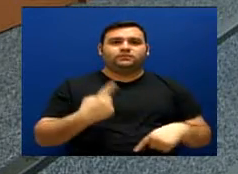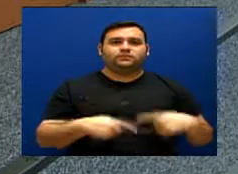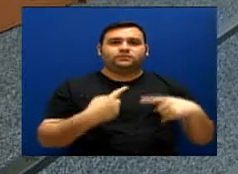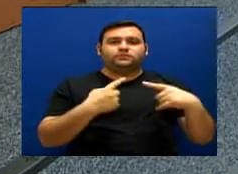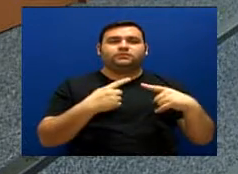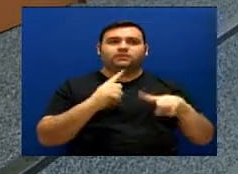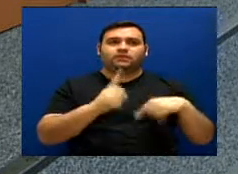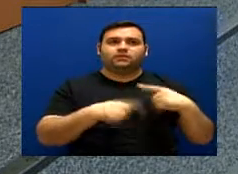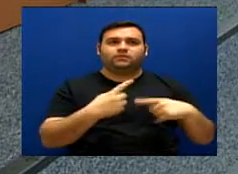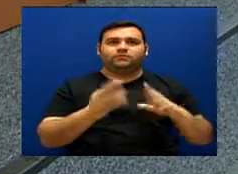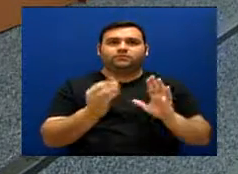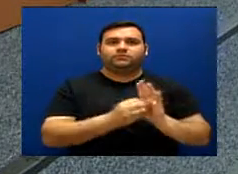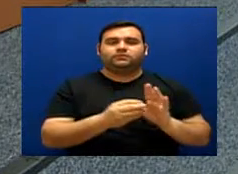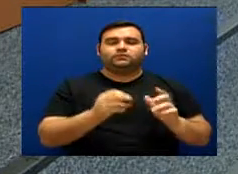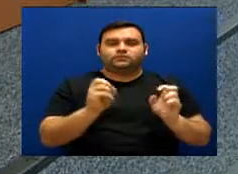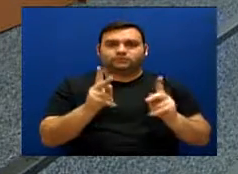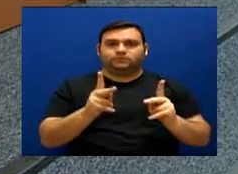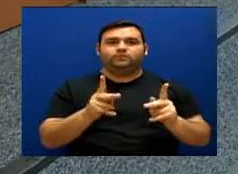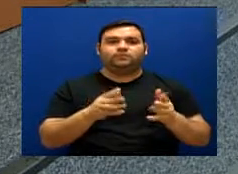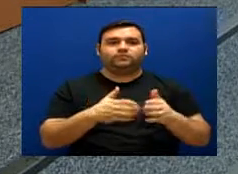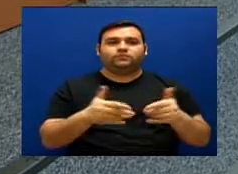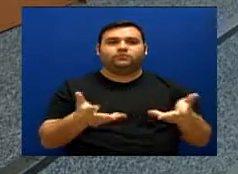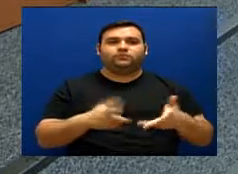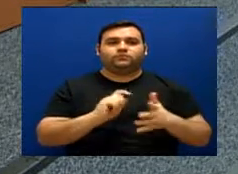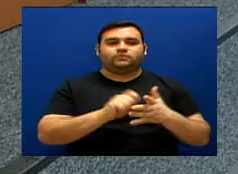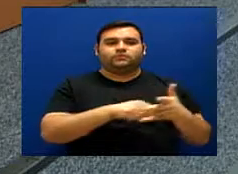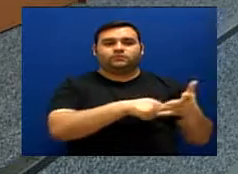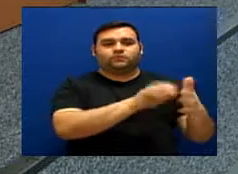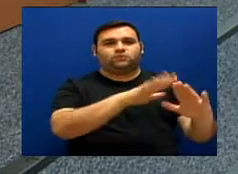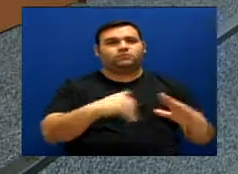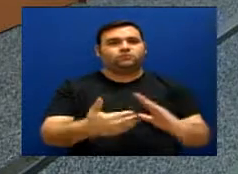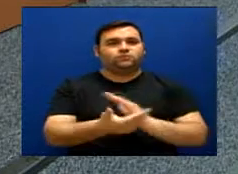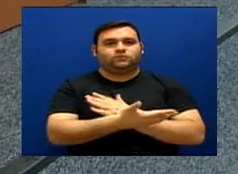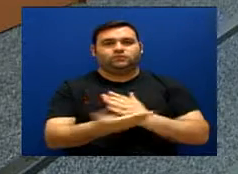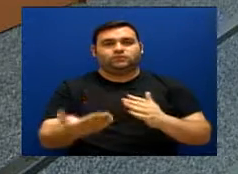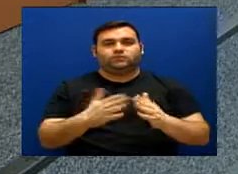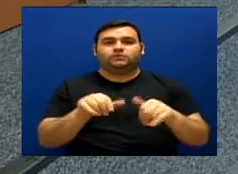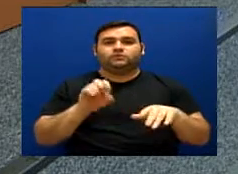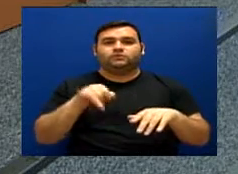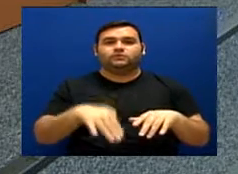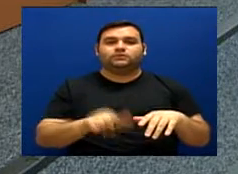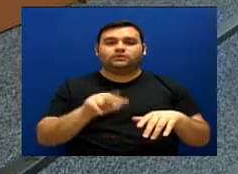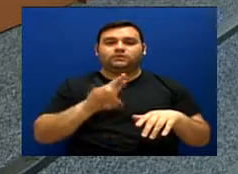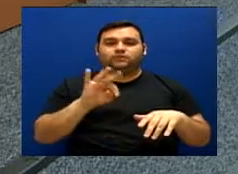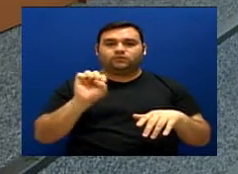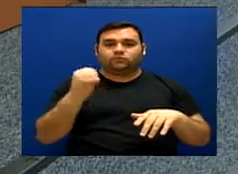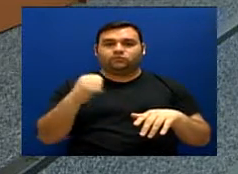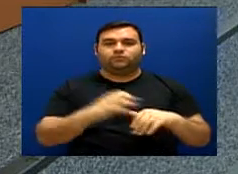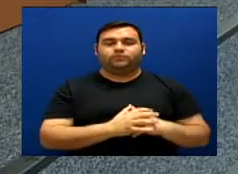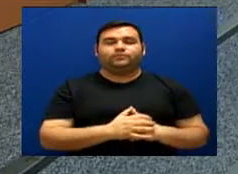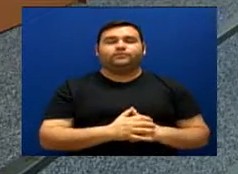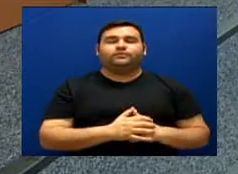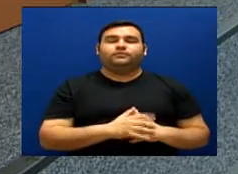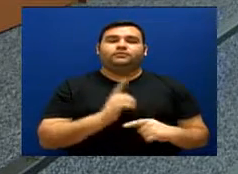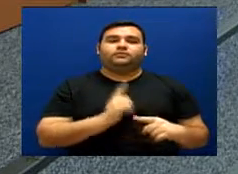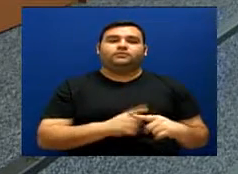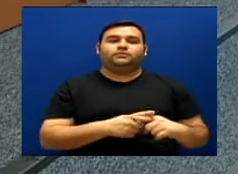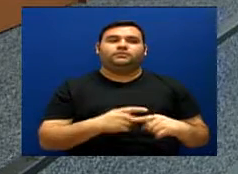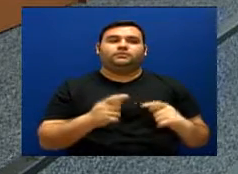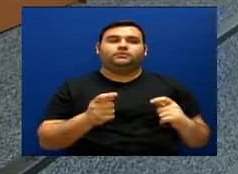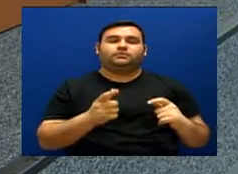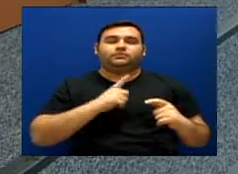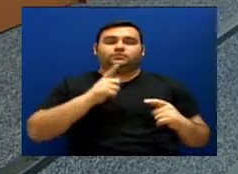na entra próxima... Entra na segunda votação, tá bom? Então já peço assinatura. Eu peço o voto sim do artigo 8º, né? Isso, tá para que haja